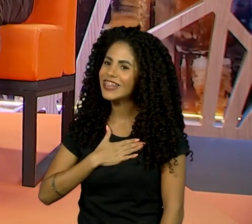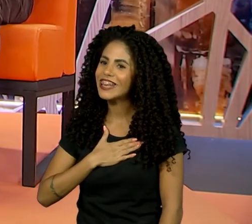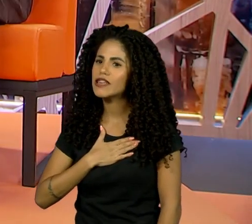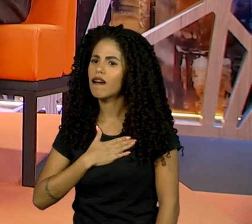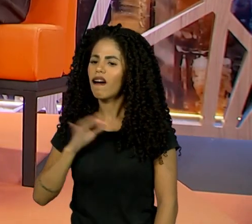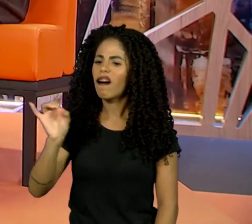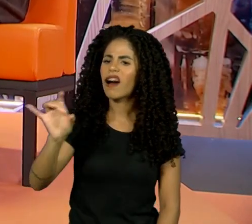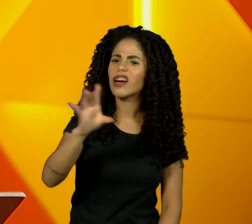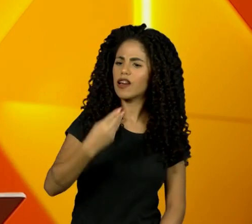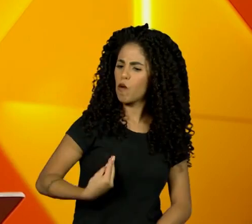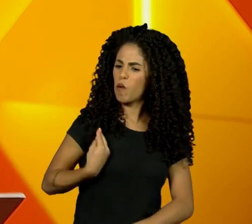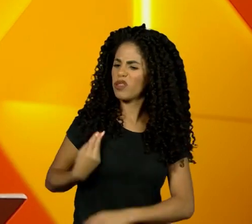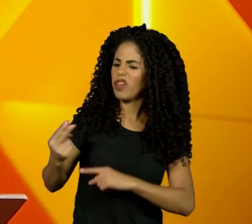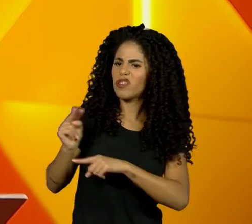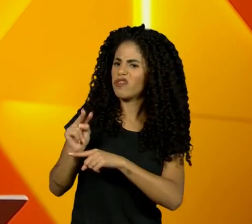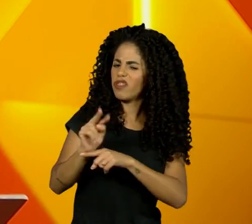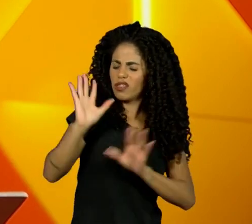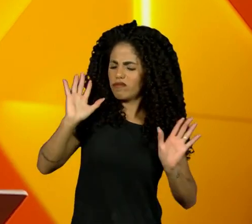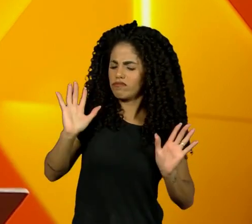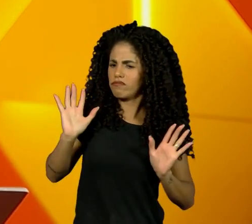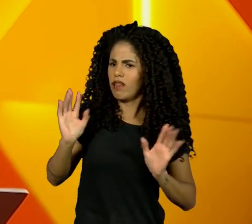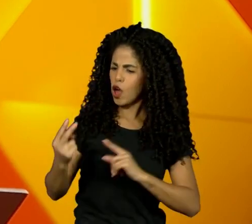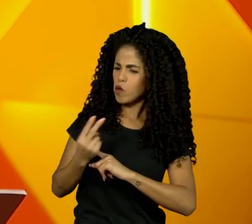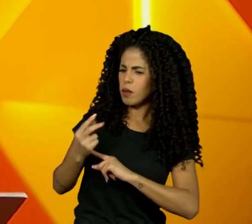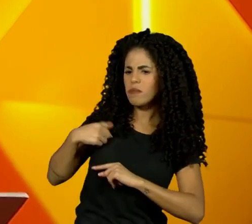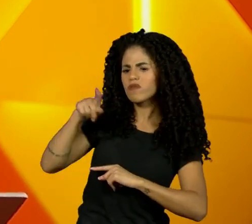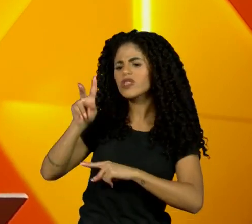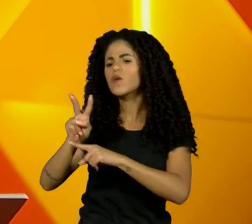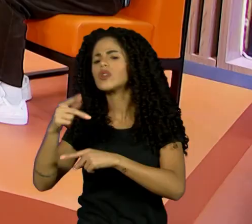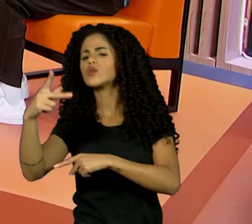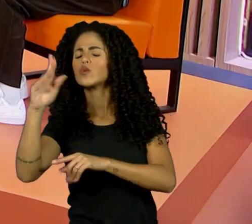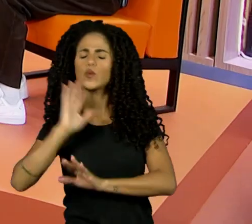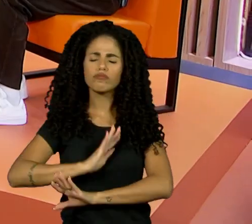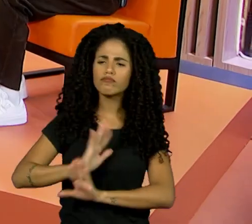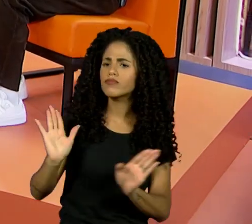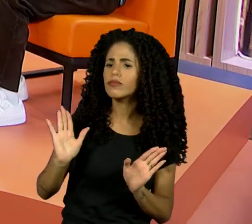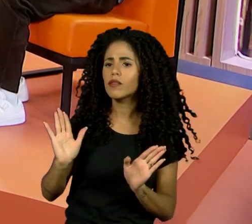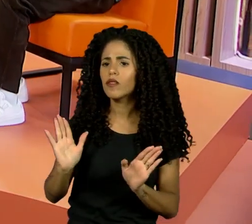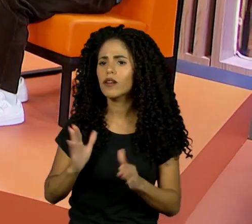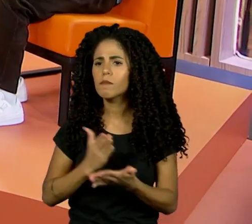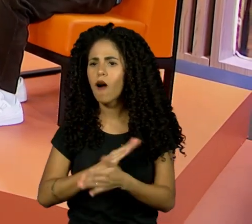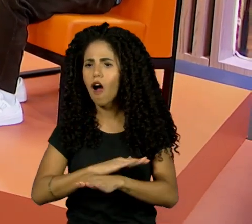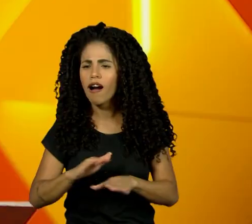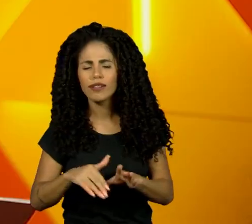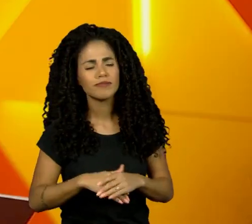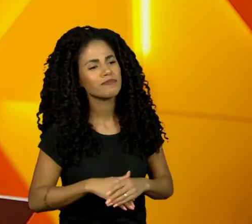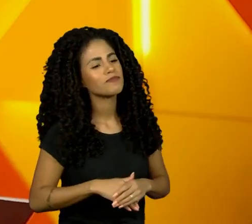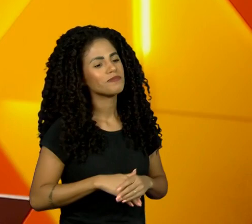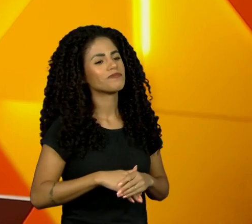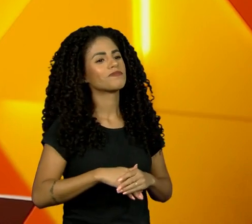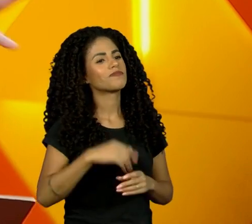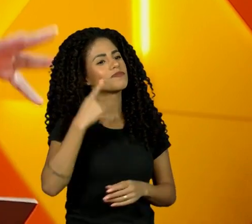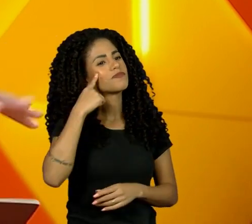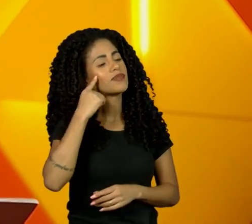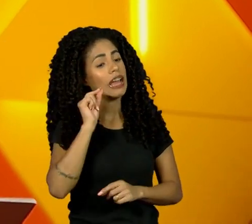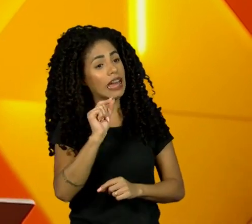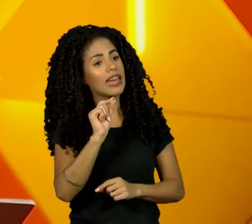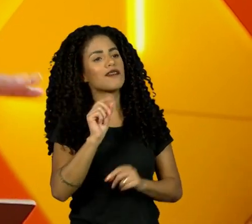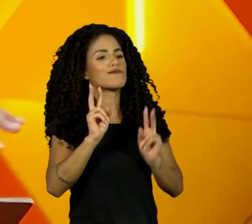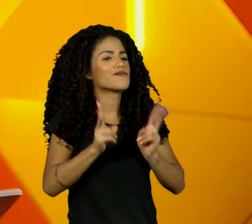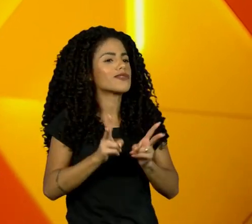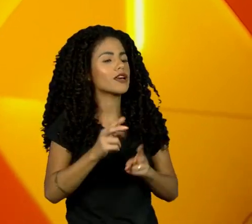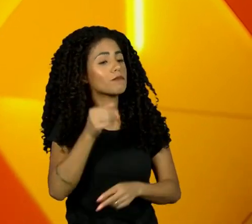vidas. Cuidem das suas vidas. Simples assim. Não precisa ficar cuidando da minha, né? Escuta, eu aqui, como